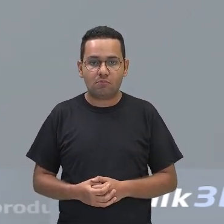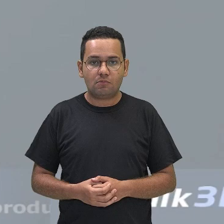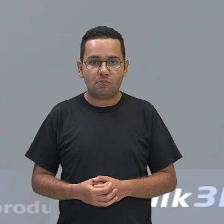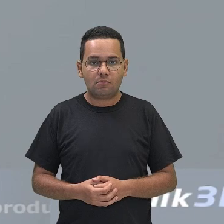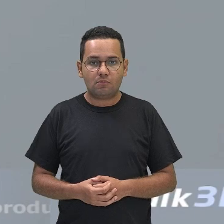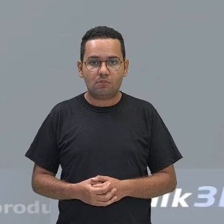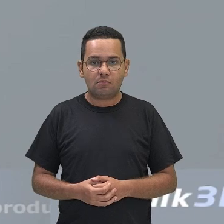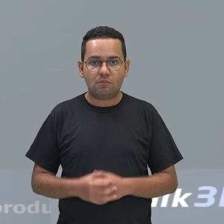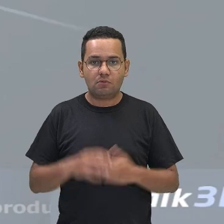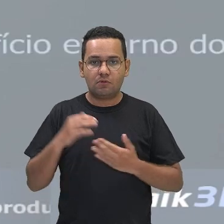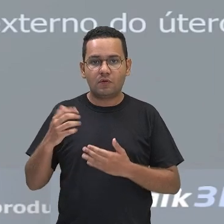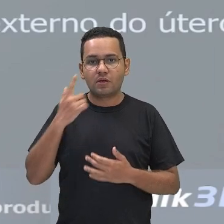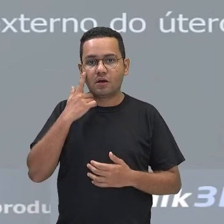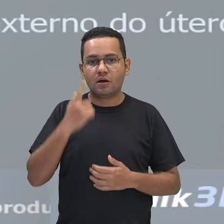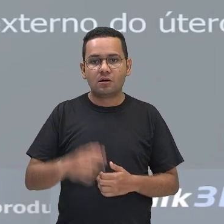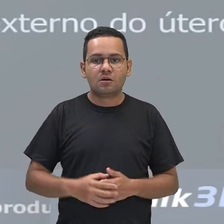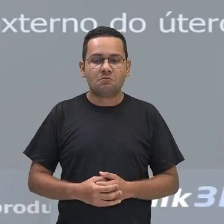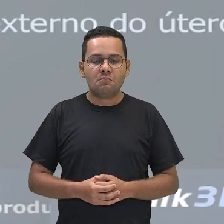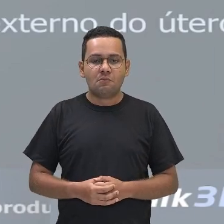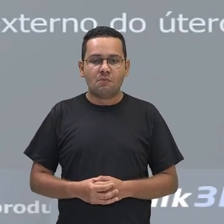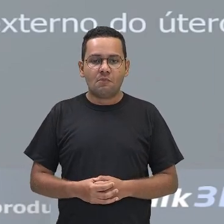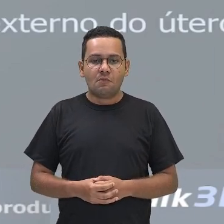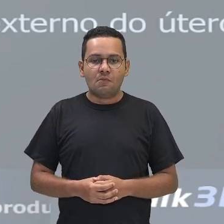em corte.